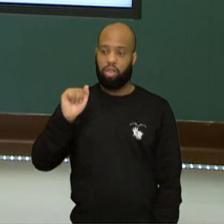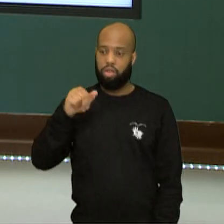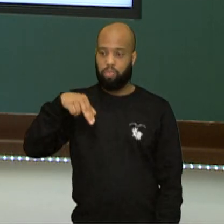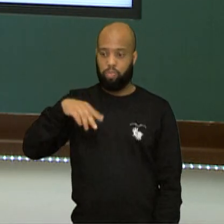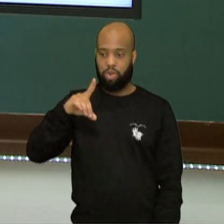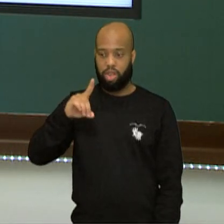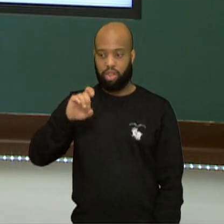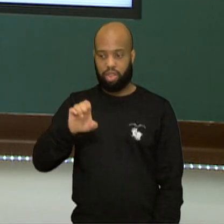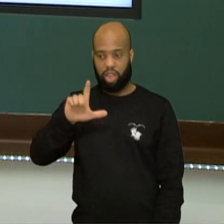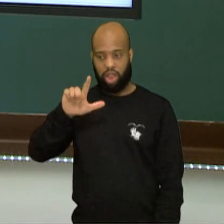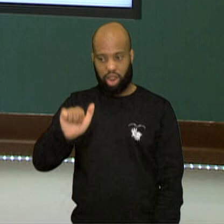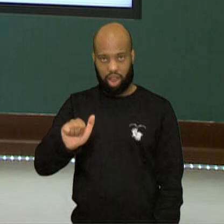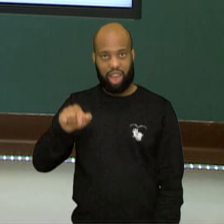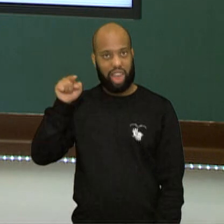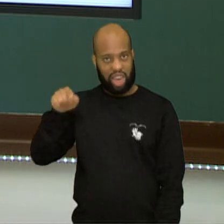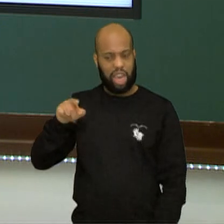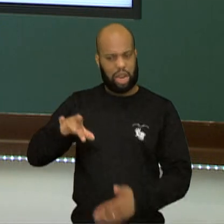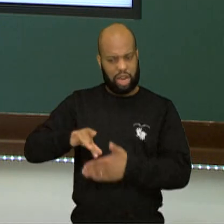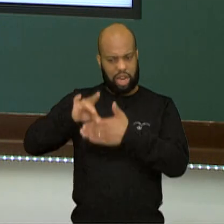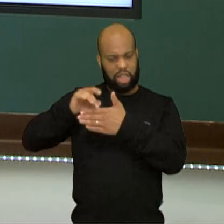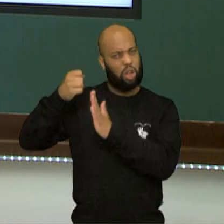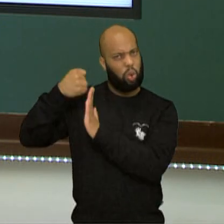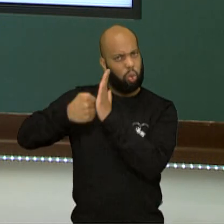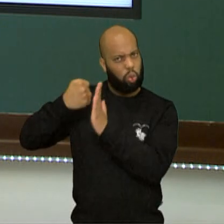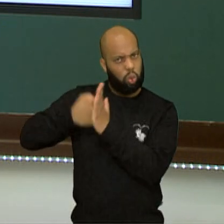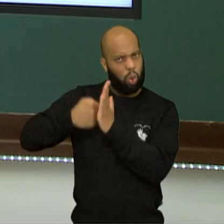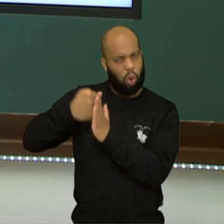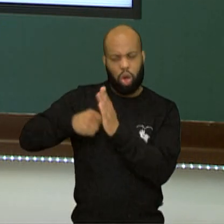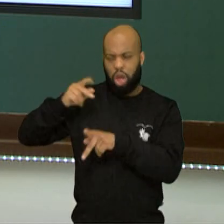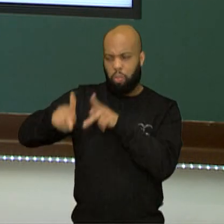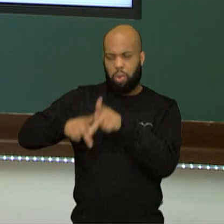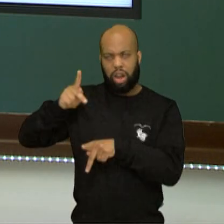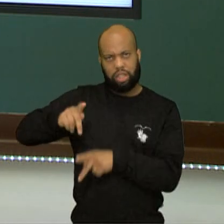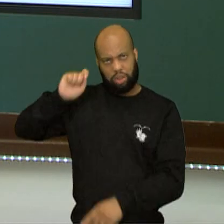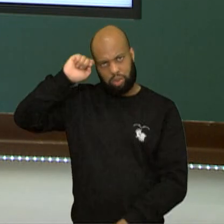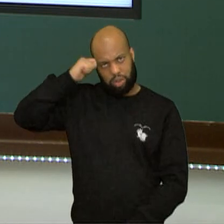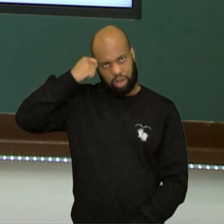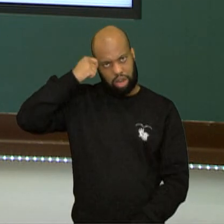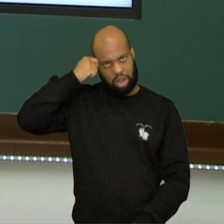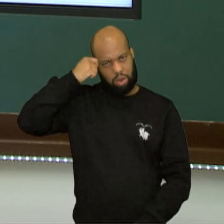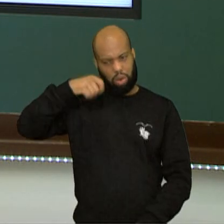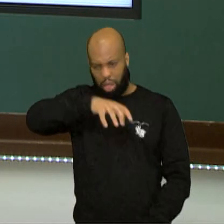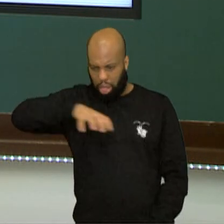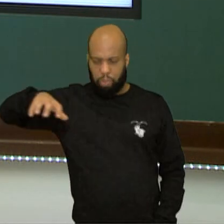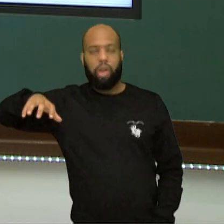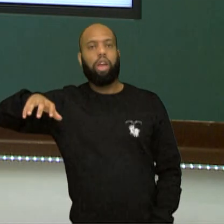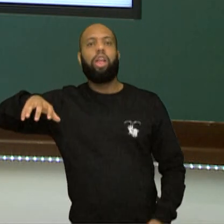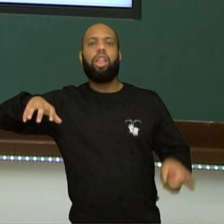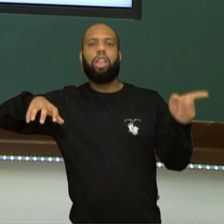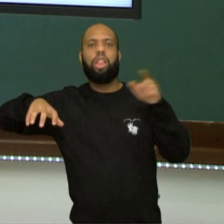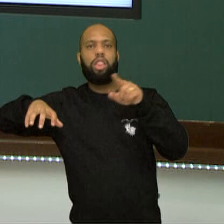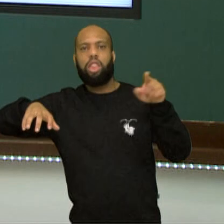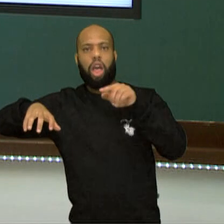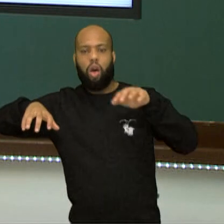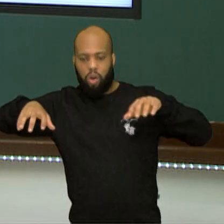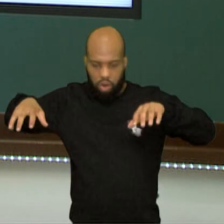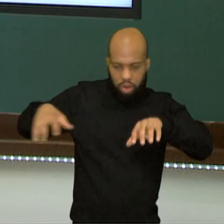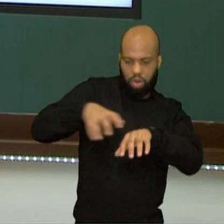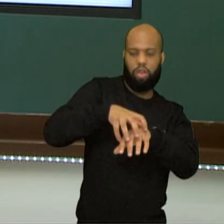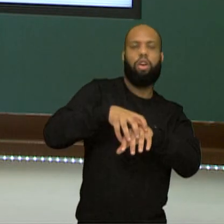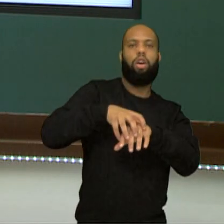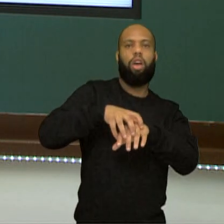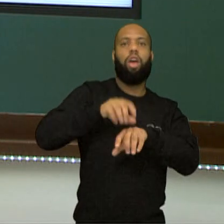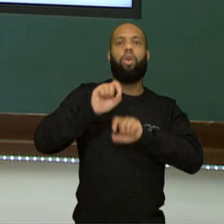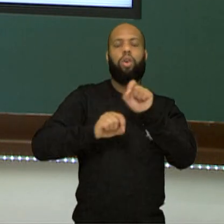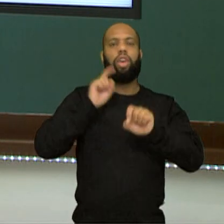a população negra não ser excluída. Eles tinham, veja gente, nós estamos falando do século